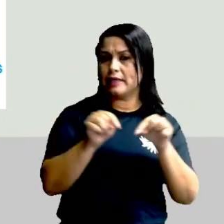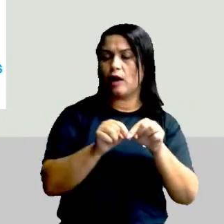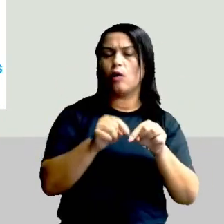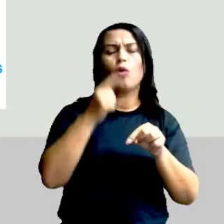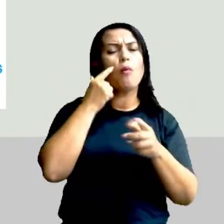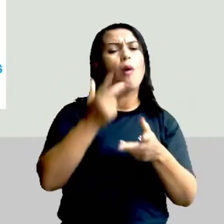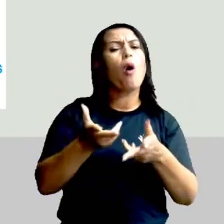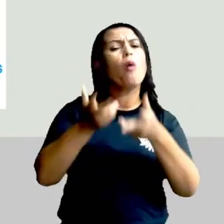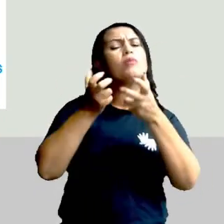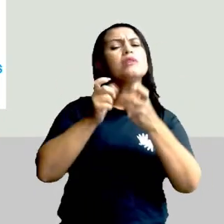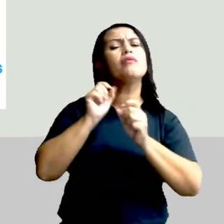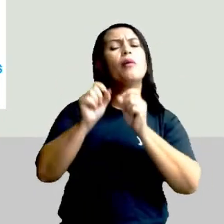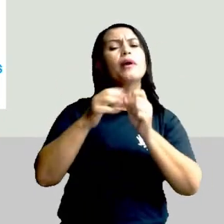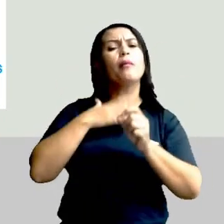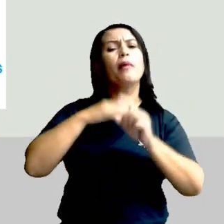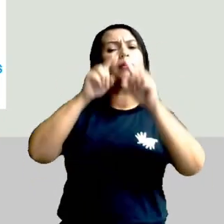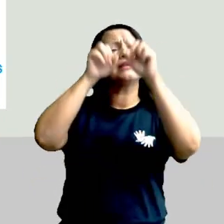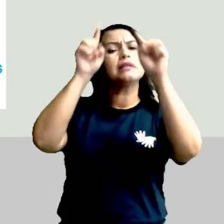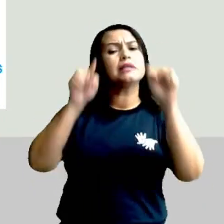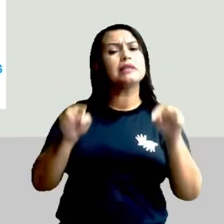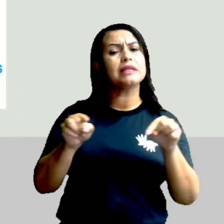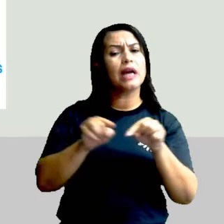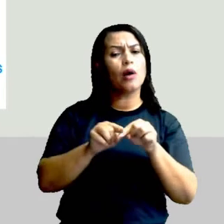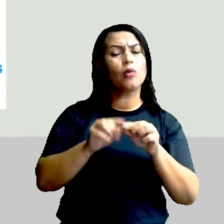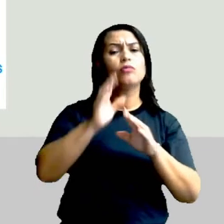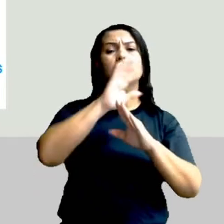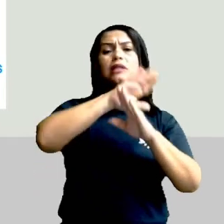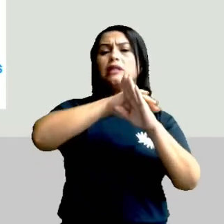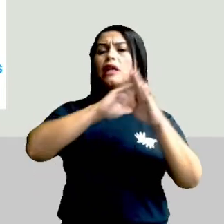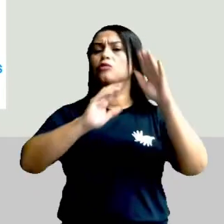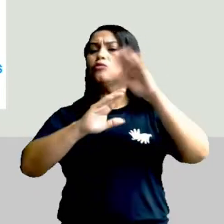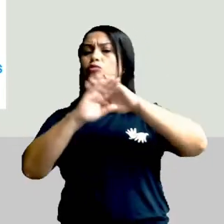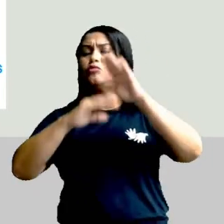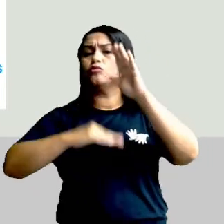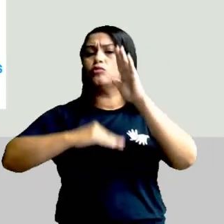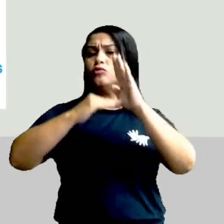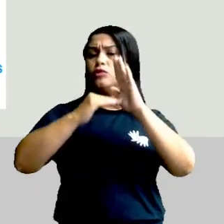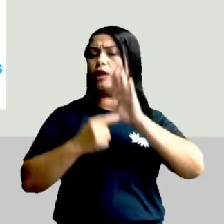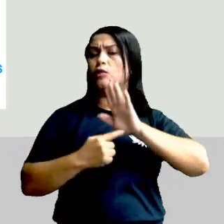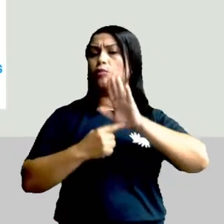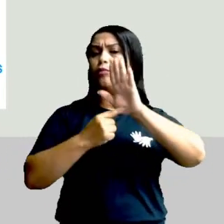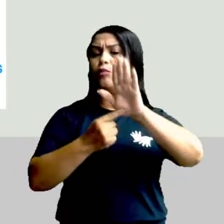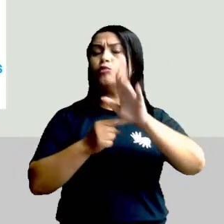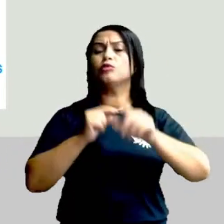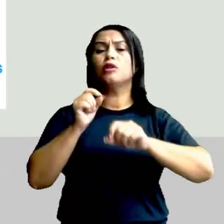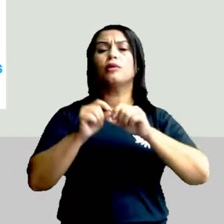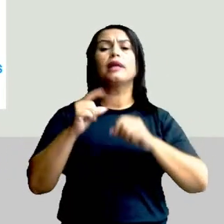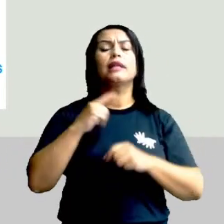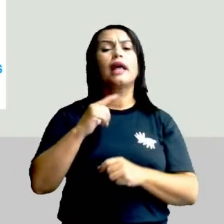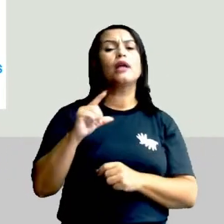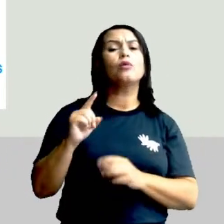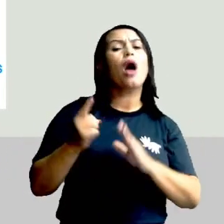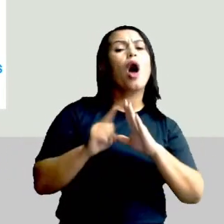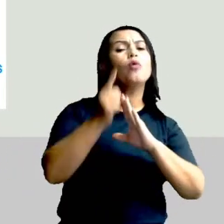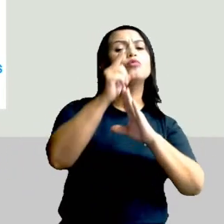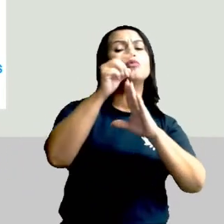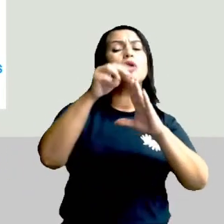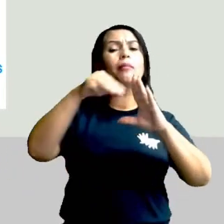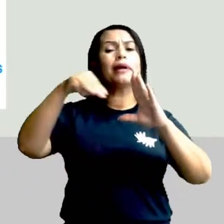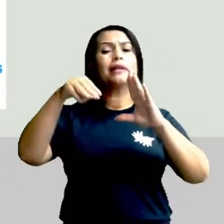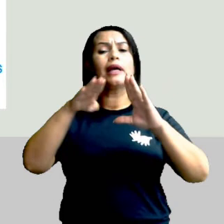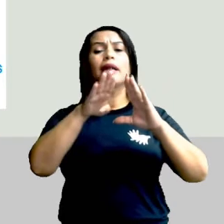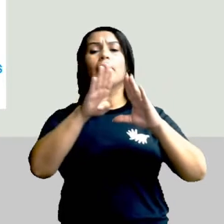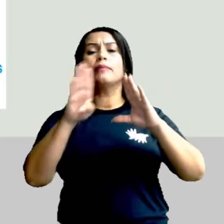ao observar e esse meu triângulo meus lados eu aqui marquei para você já altura mediana a